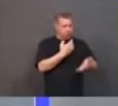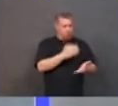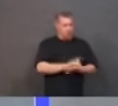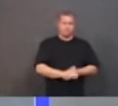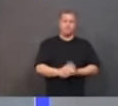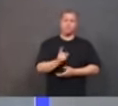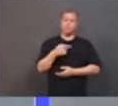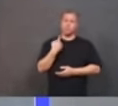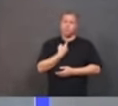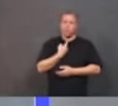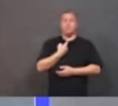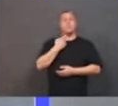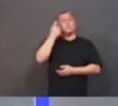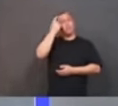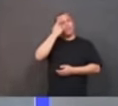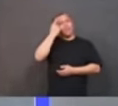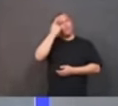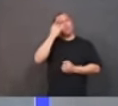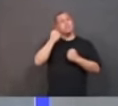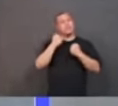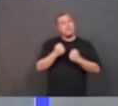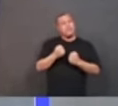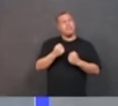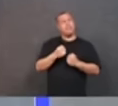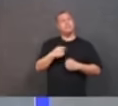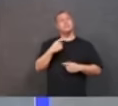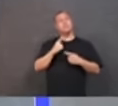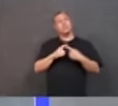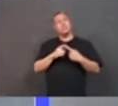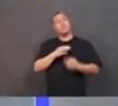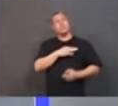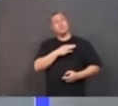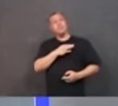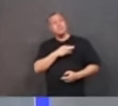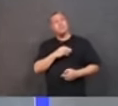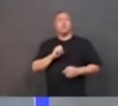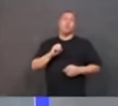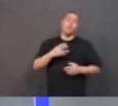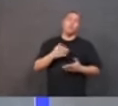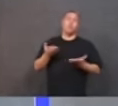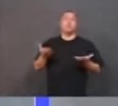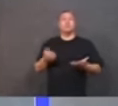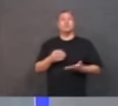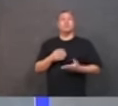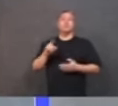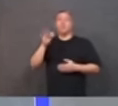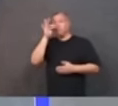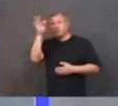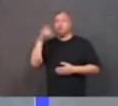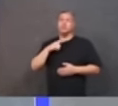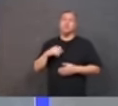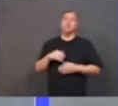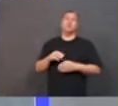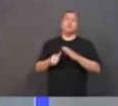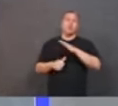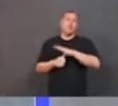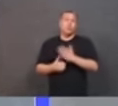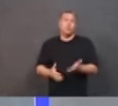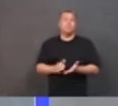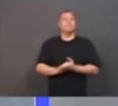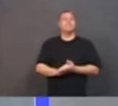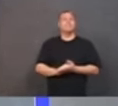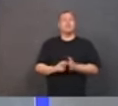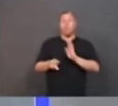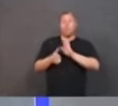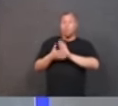temos como candidatura à administração da universidade. A nossa própria formação